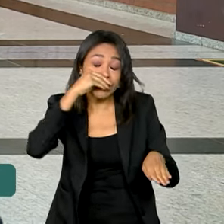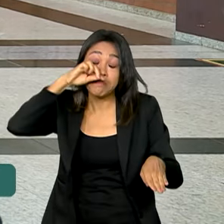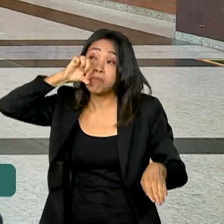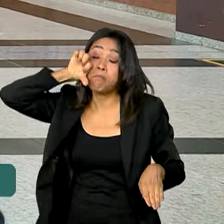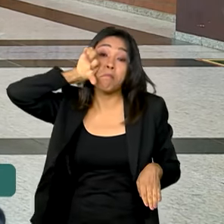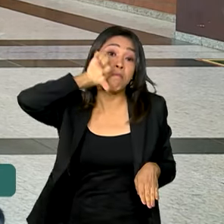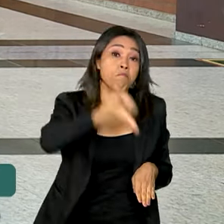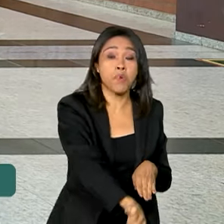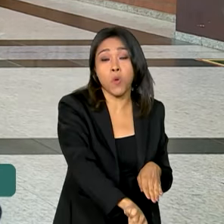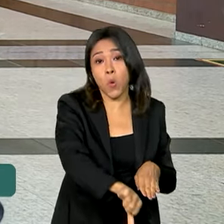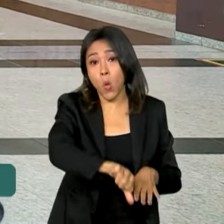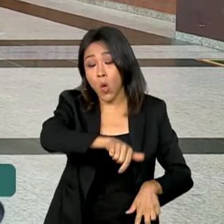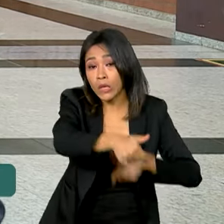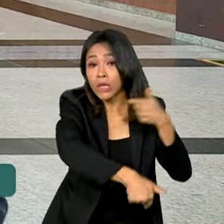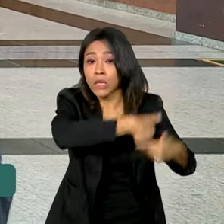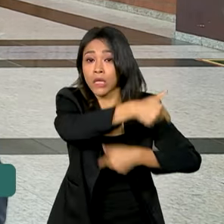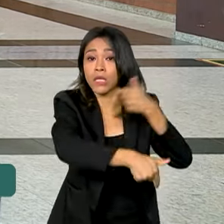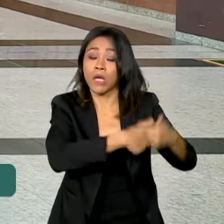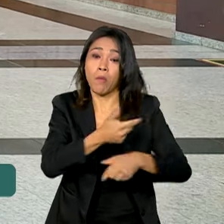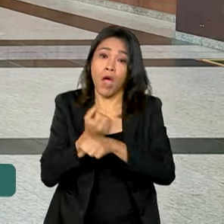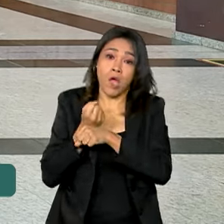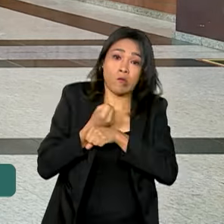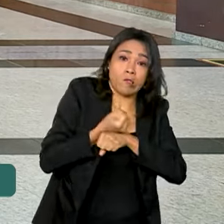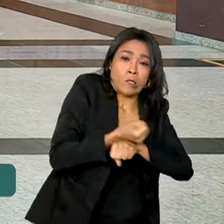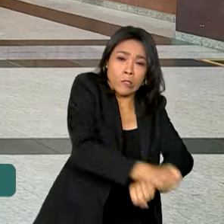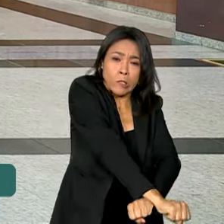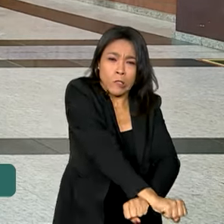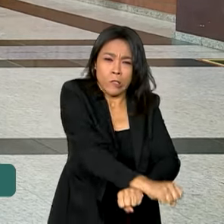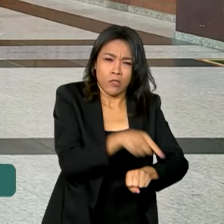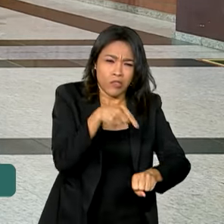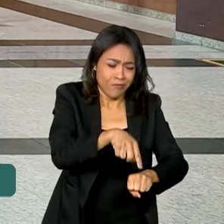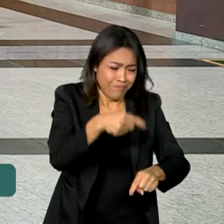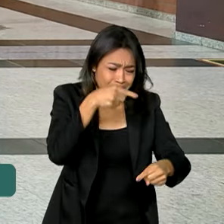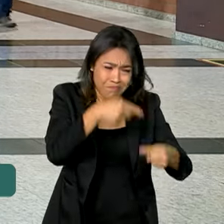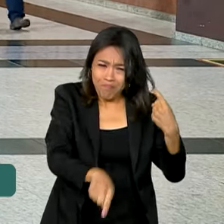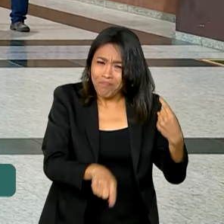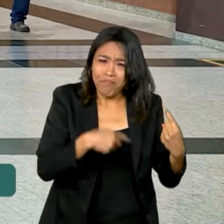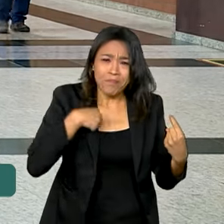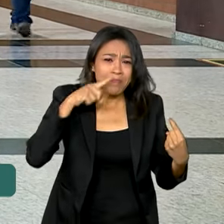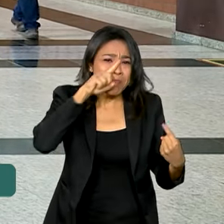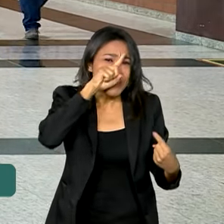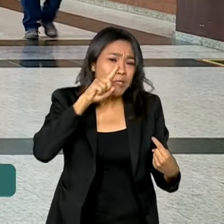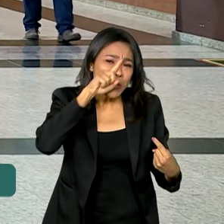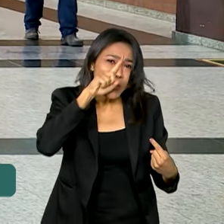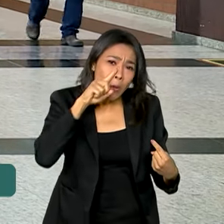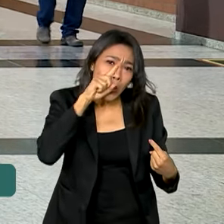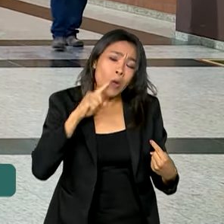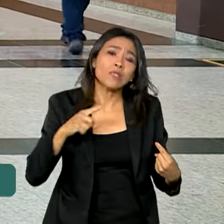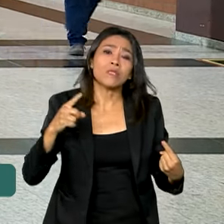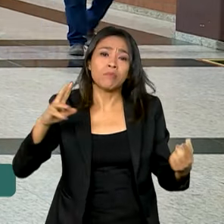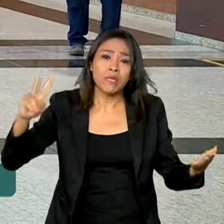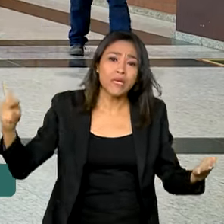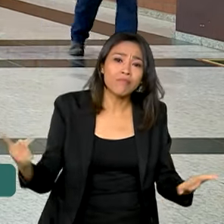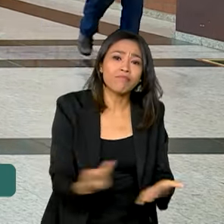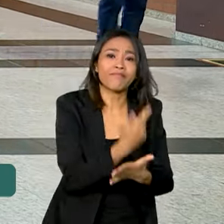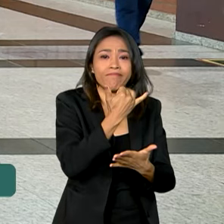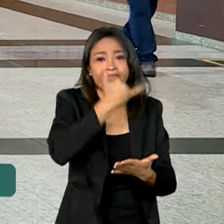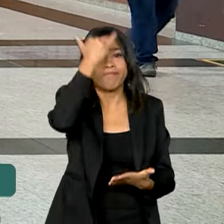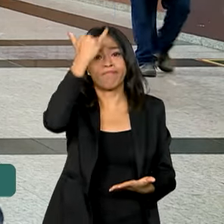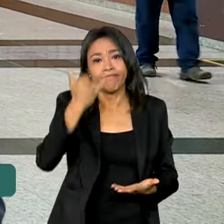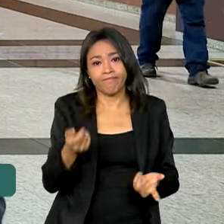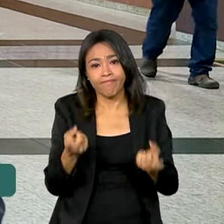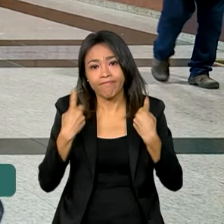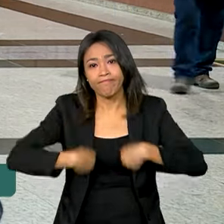piores formas de trabalho infantil. São atividades consideradas perigosas devido ao risco de acidentes ou danos à